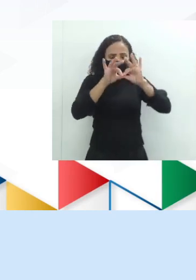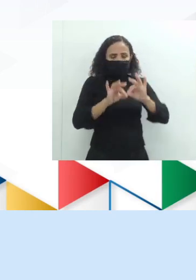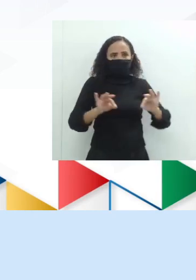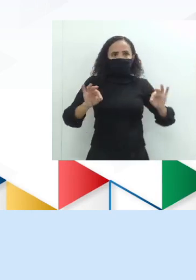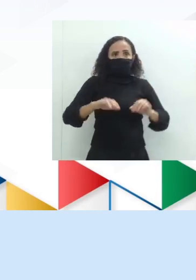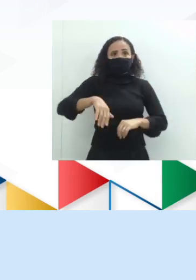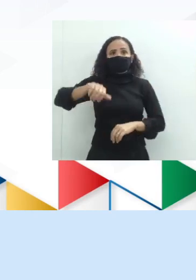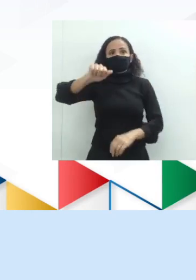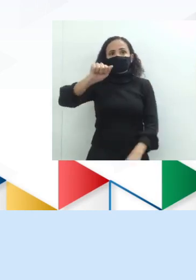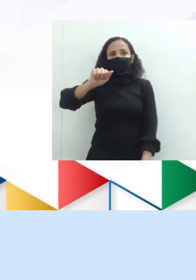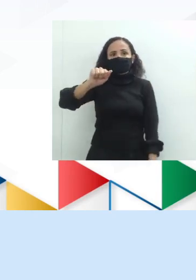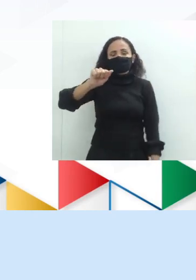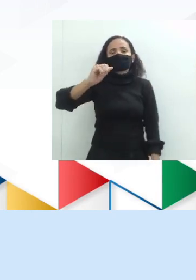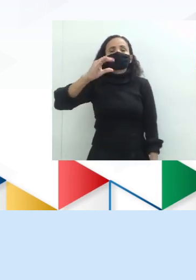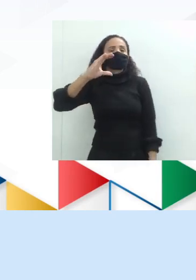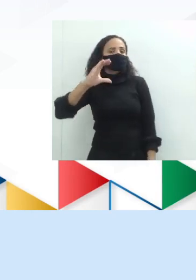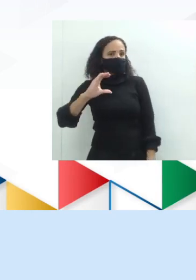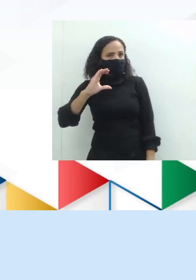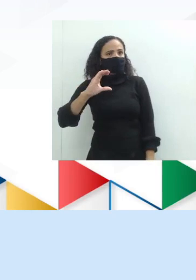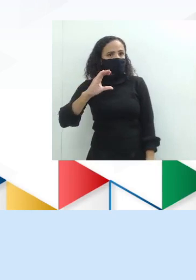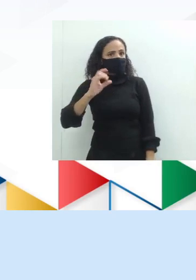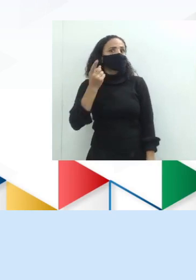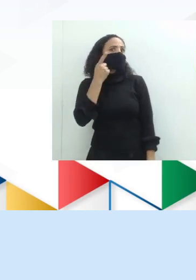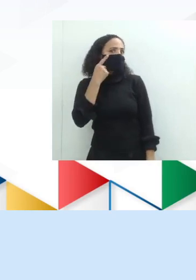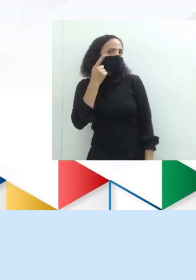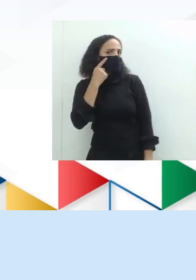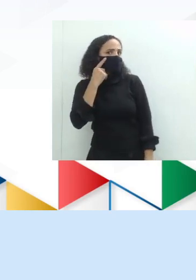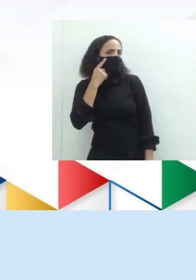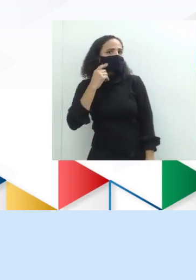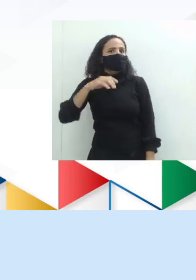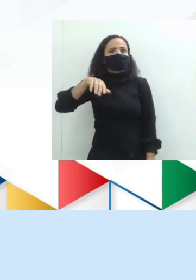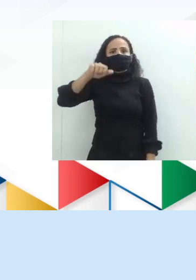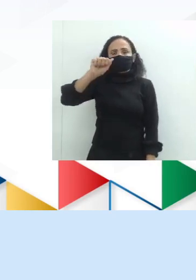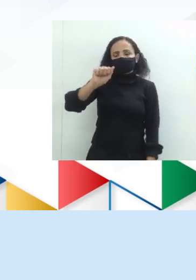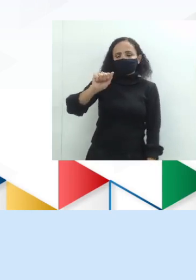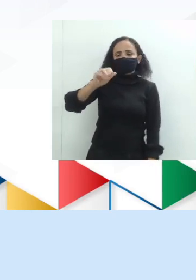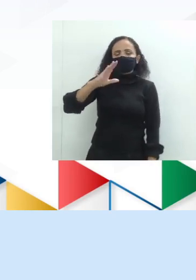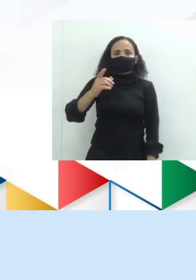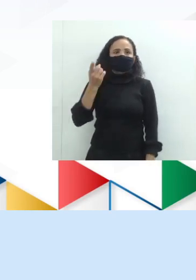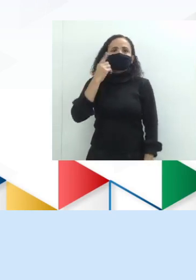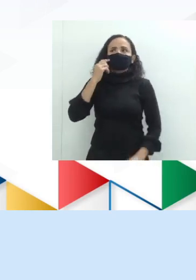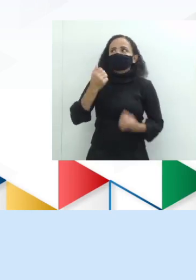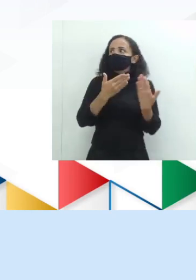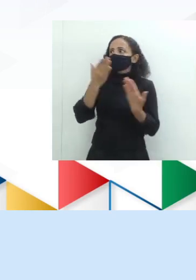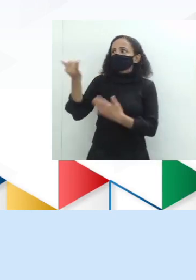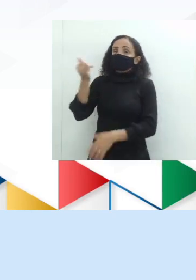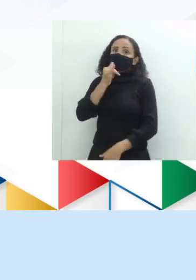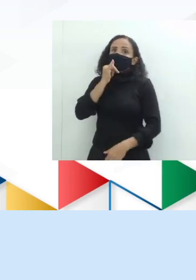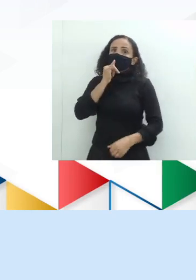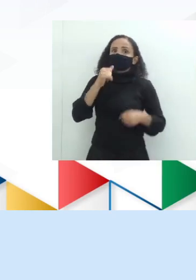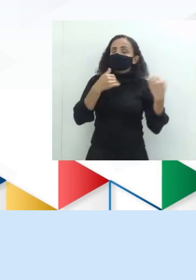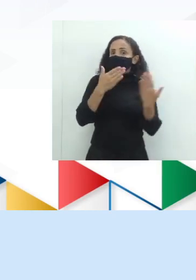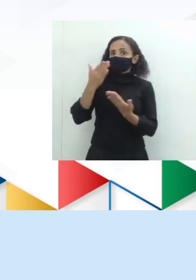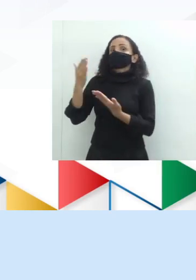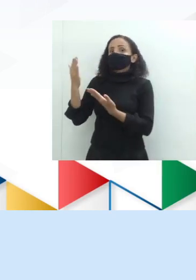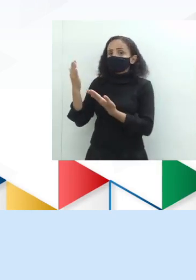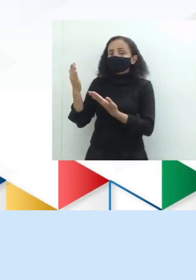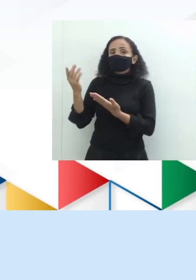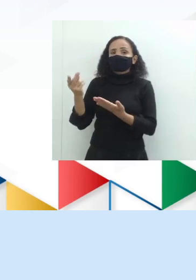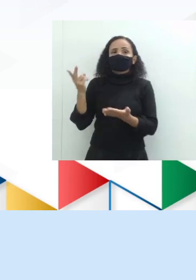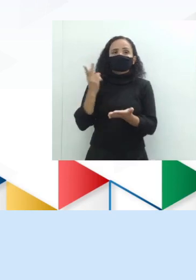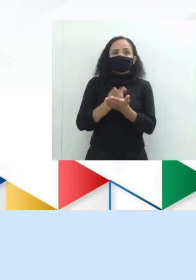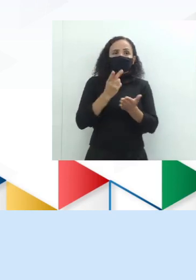o ângulo C também são iguais. Se liga, tá? Se falar num triângulo isósceles, provavelmente os ângulos